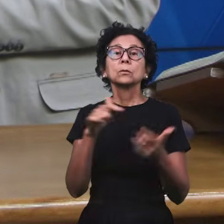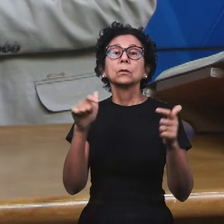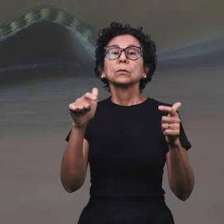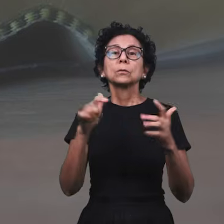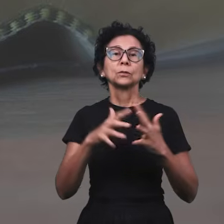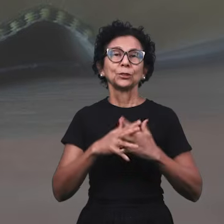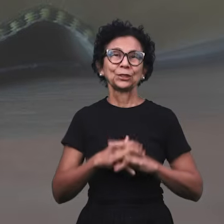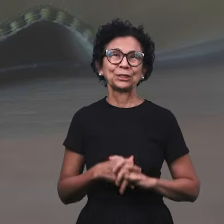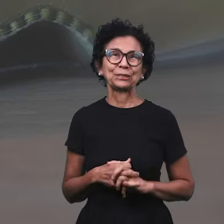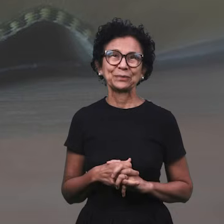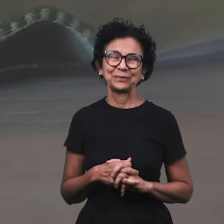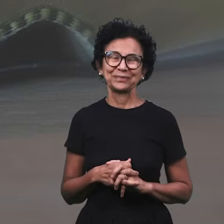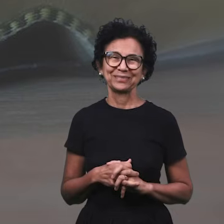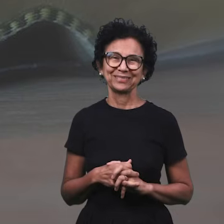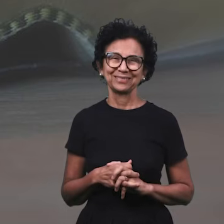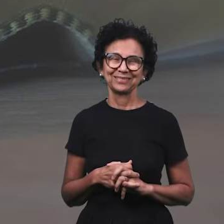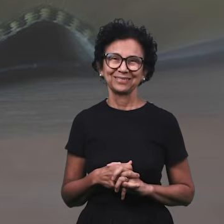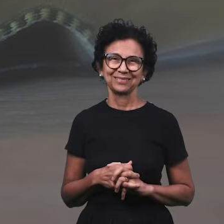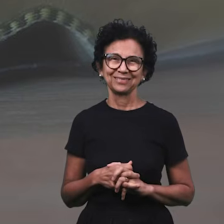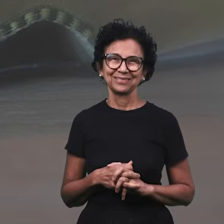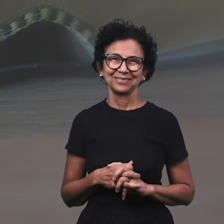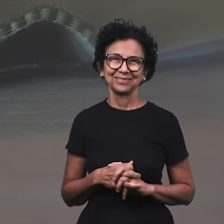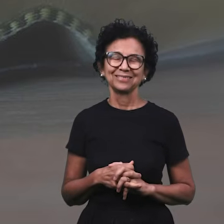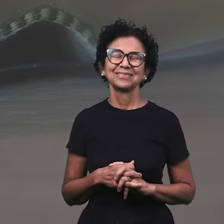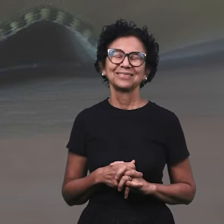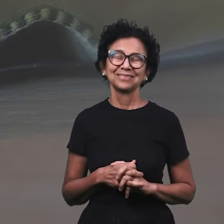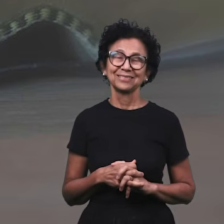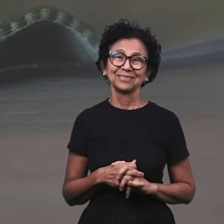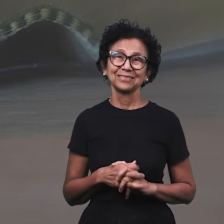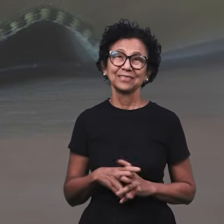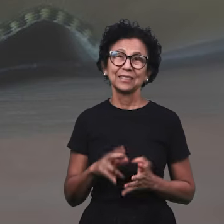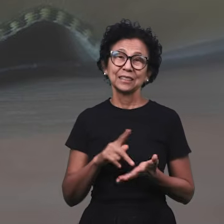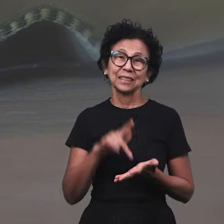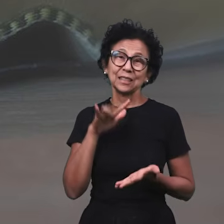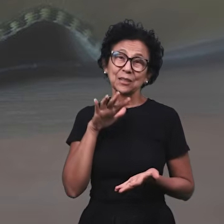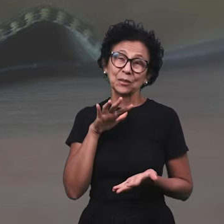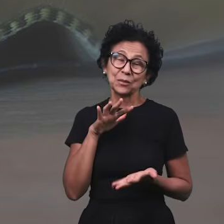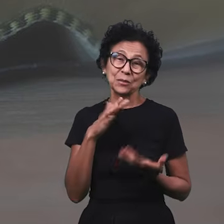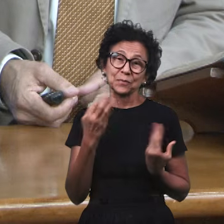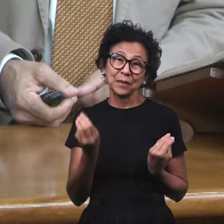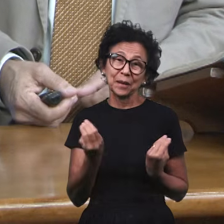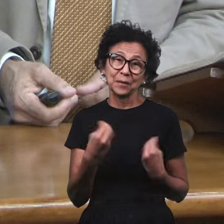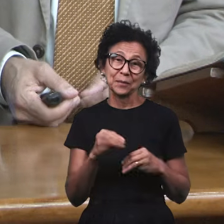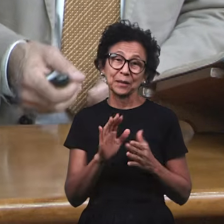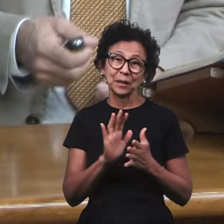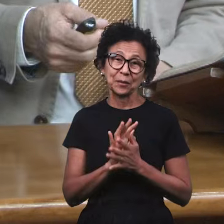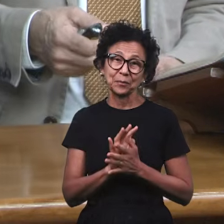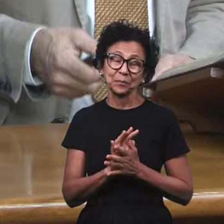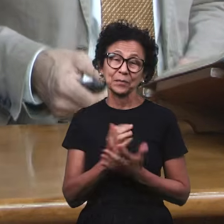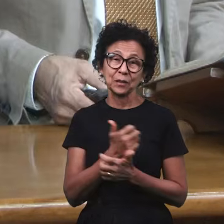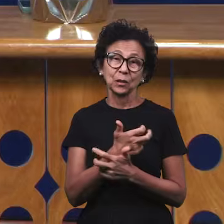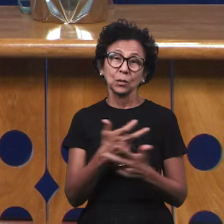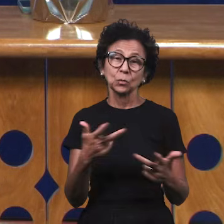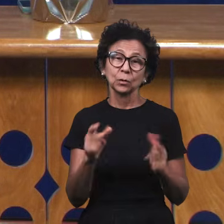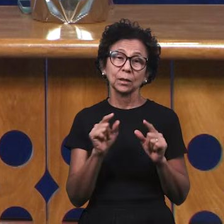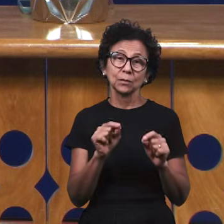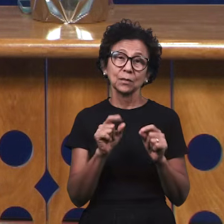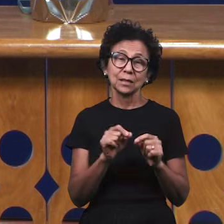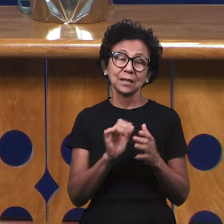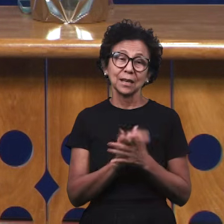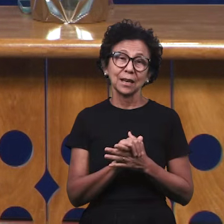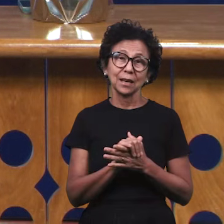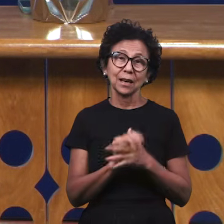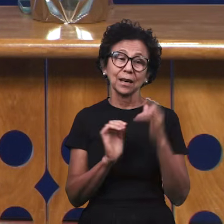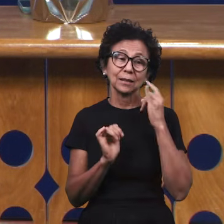disse assim, olha, onde estiver o vosso tesouro, ali estará o vosso coração. Então nós não precisamos